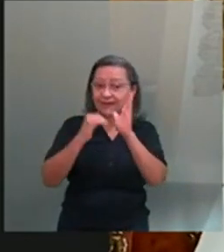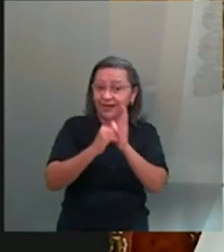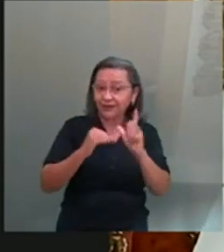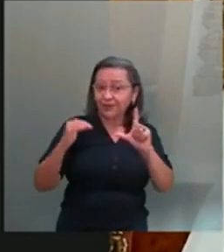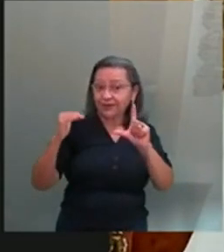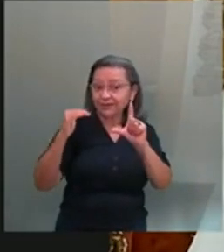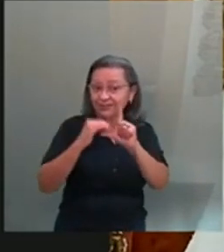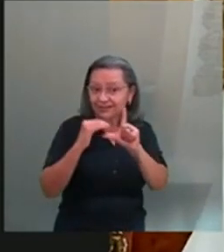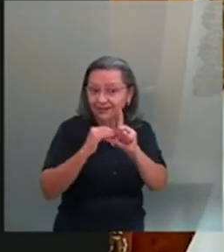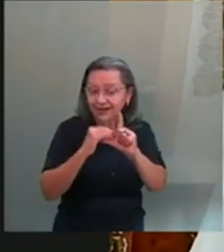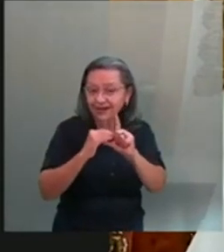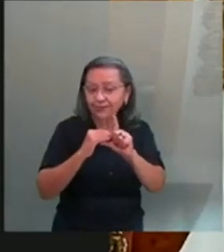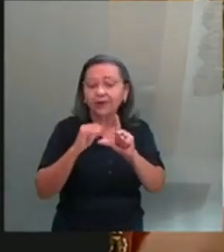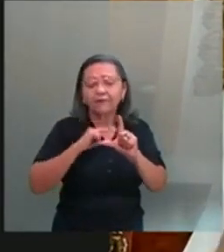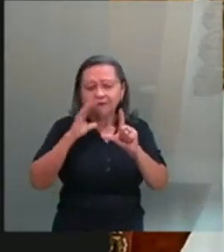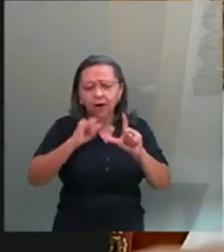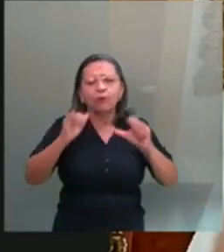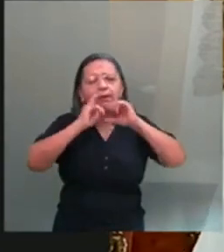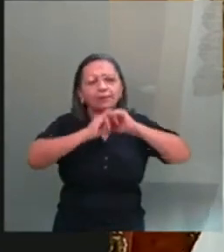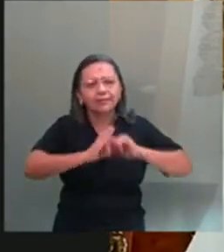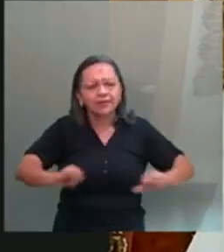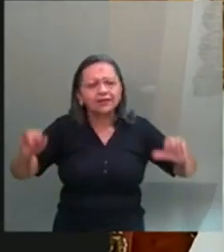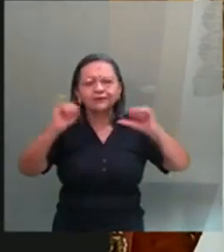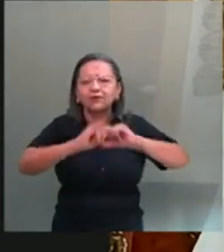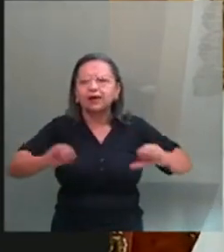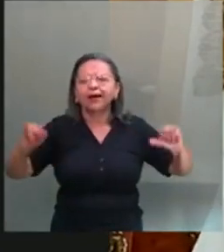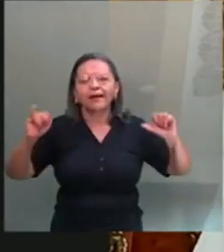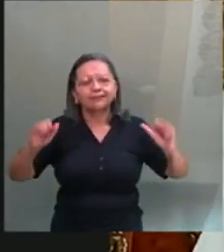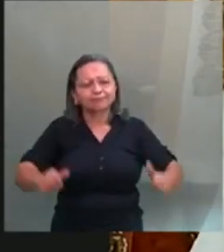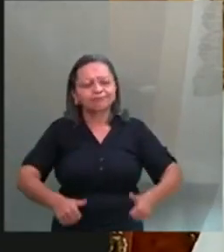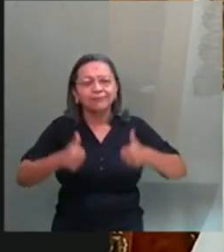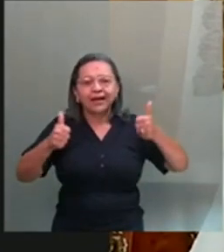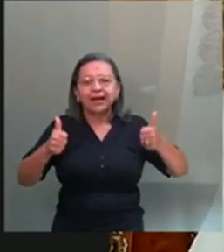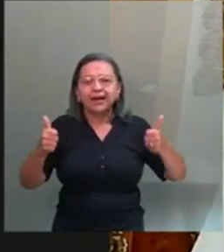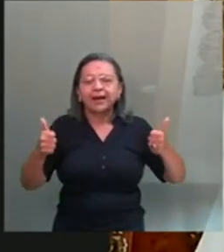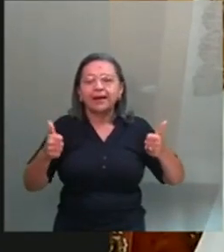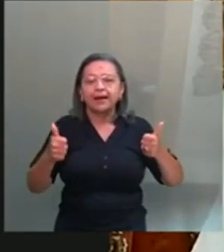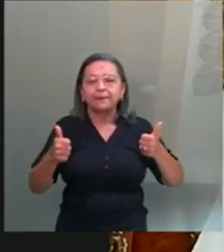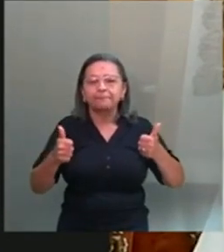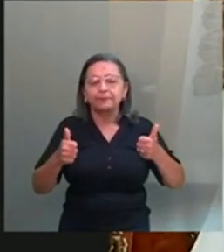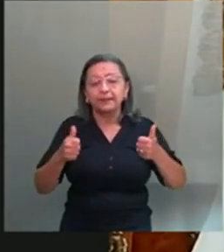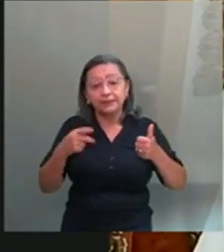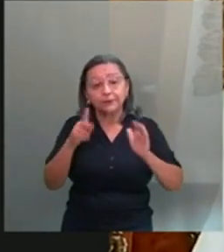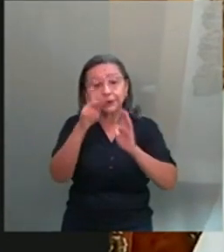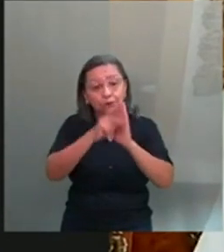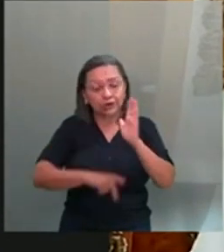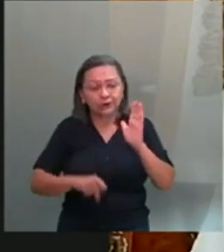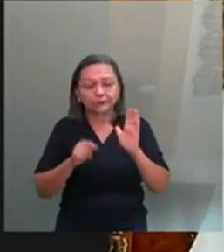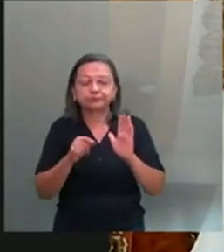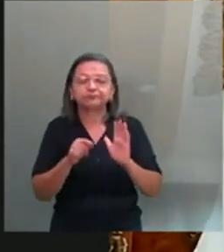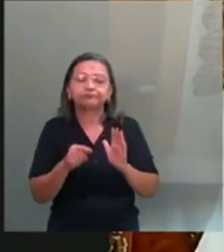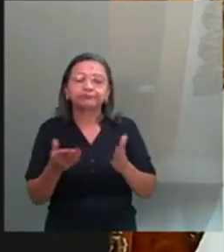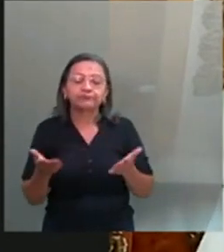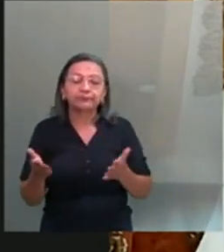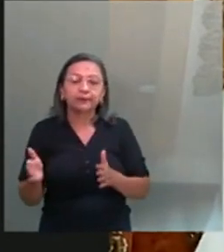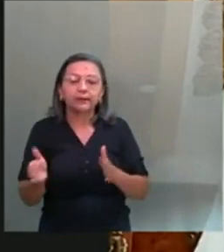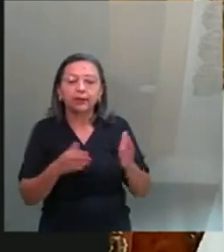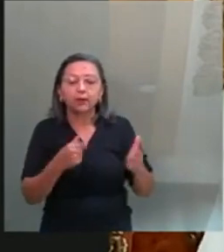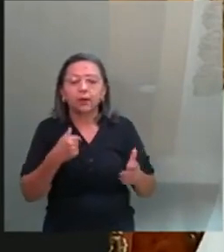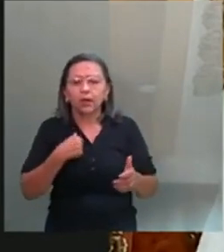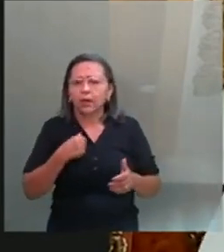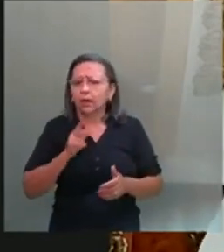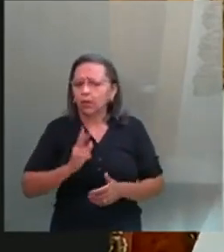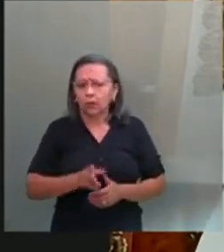Agência Senado, vão divulgar a exaustão um projeto dessa dimensão. Então, eu sempre